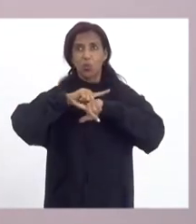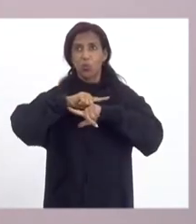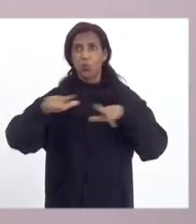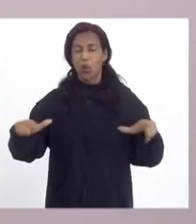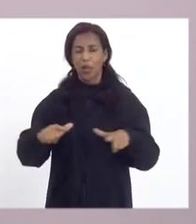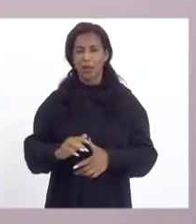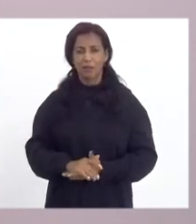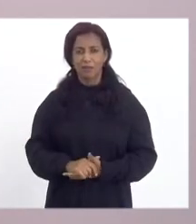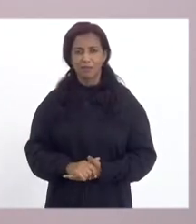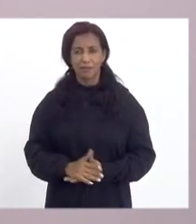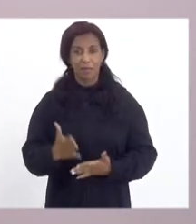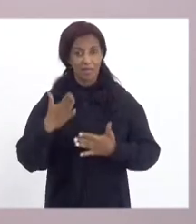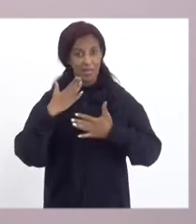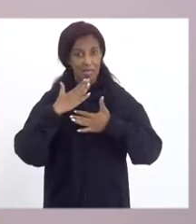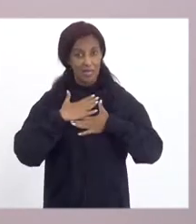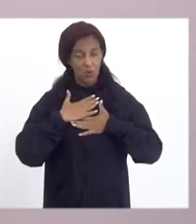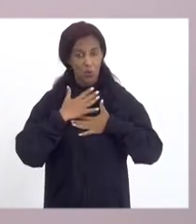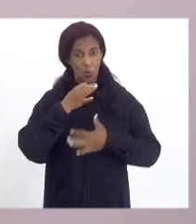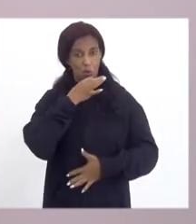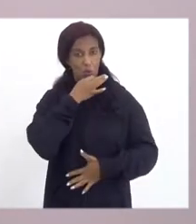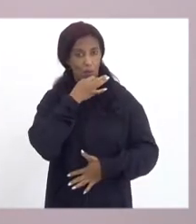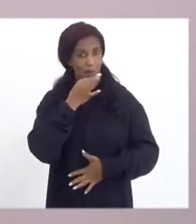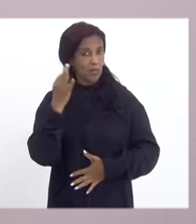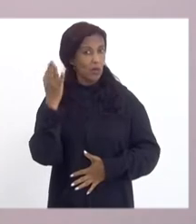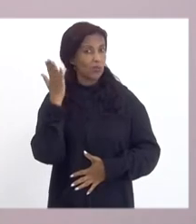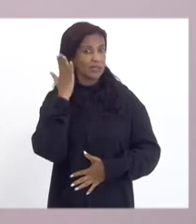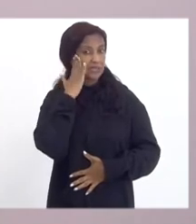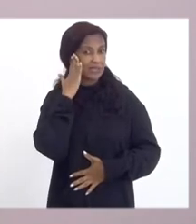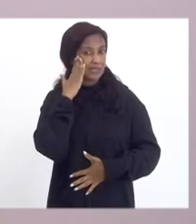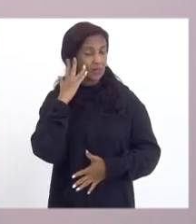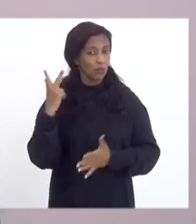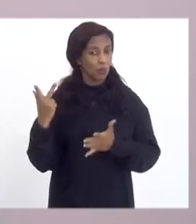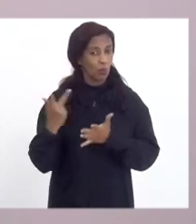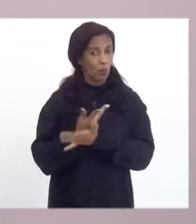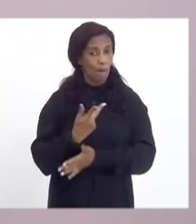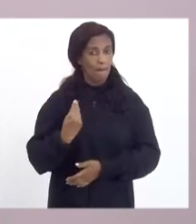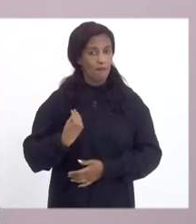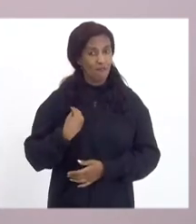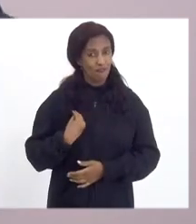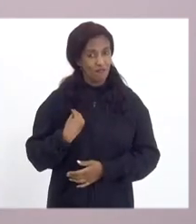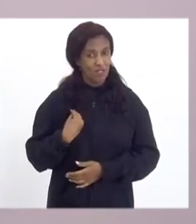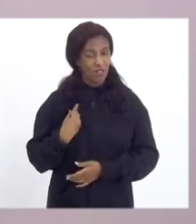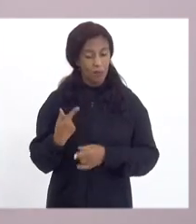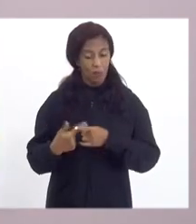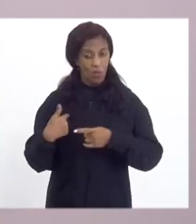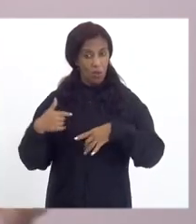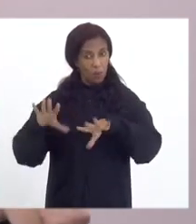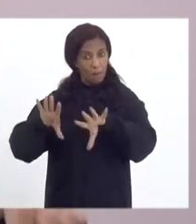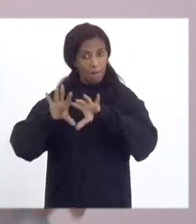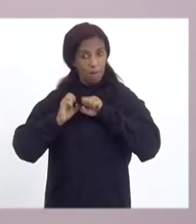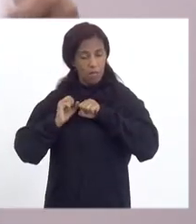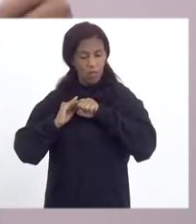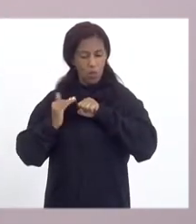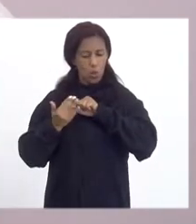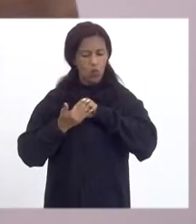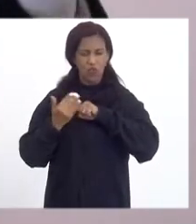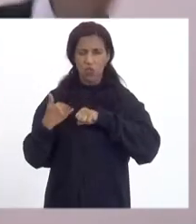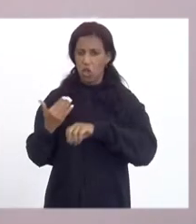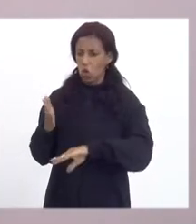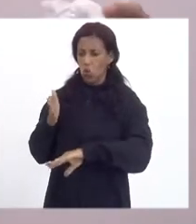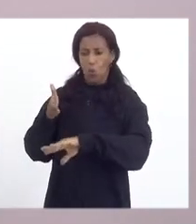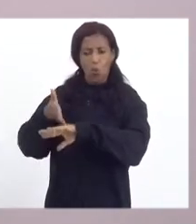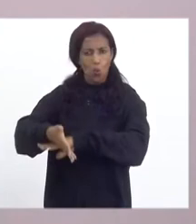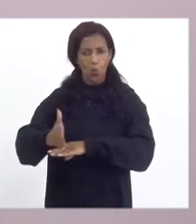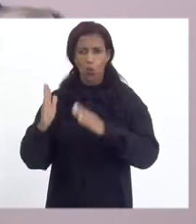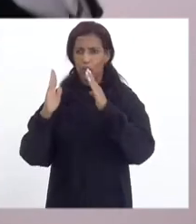Mas é o Márcio Pacheco que sabe na carne o que viveu. Eu, por mim, não entro em